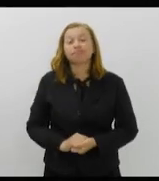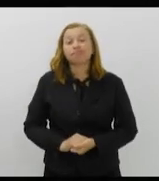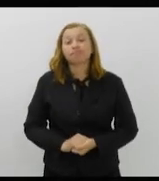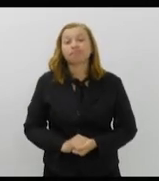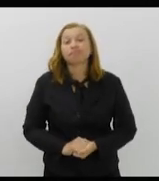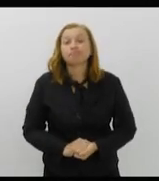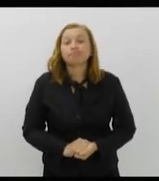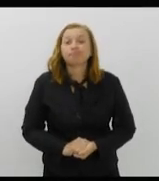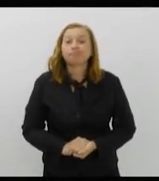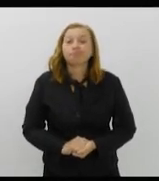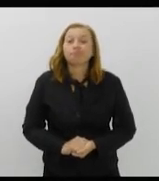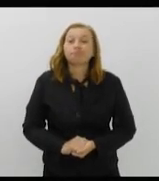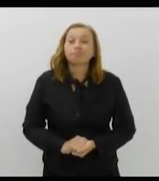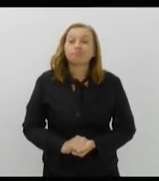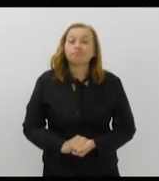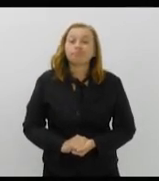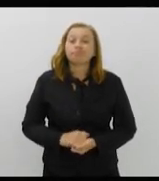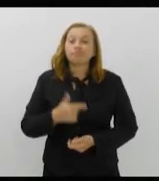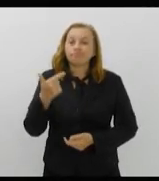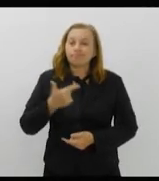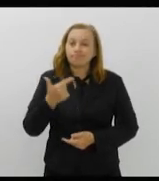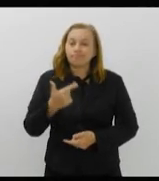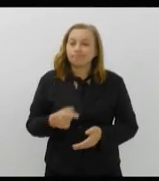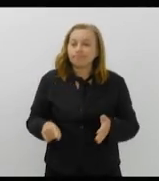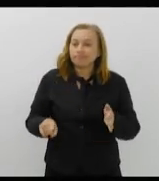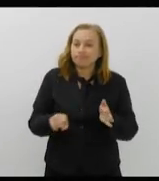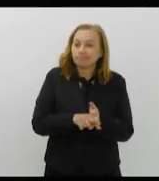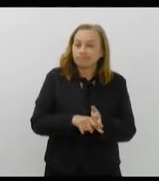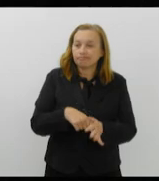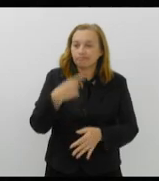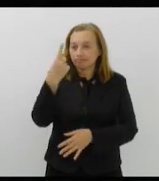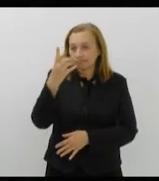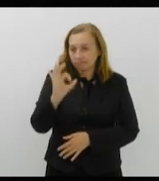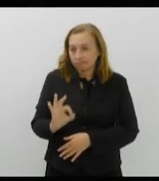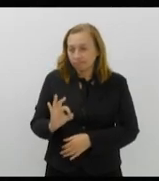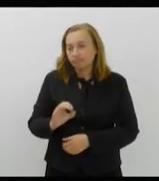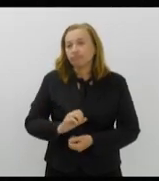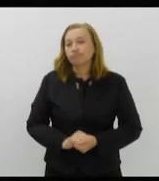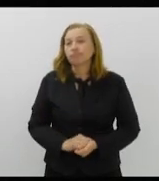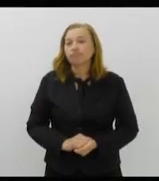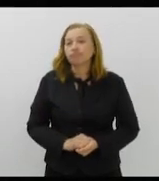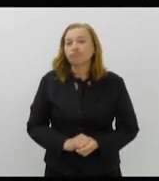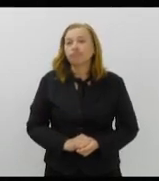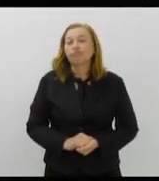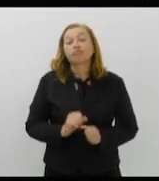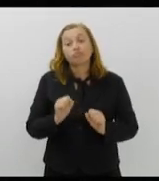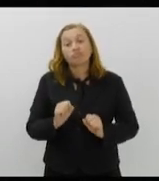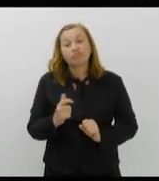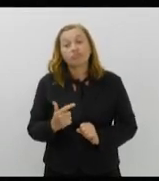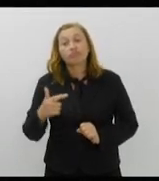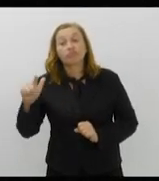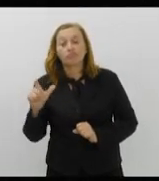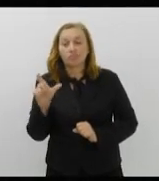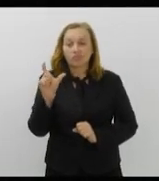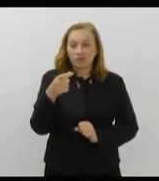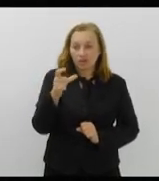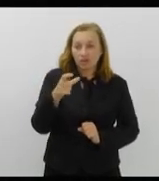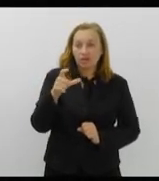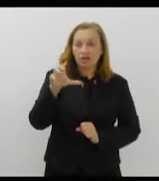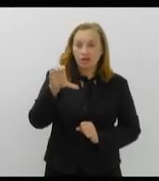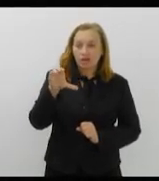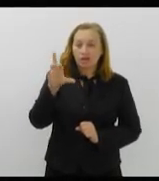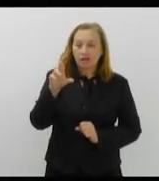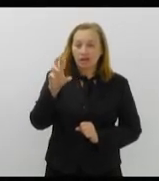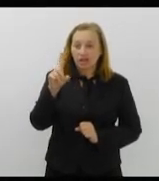teria o segundo abatimento de 1% pode ser também de outros créditos que ainda não se